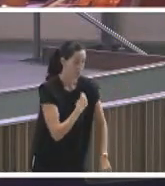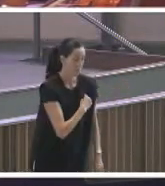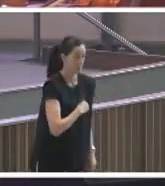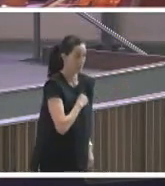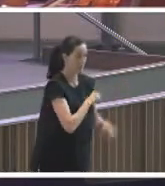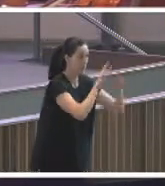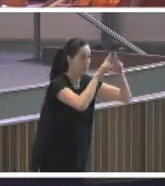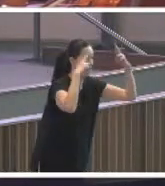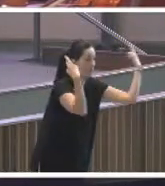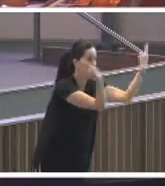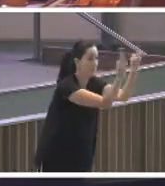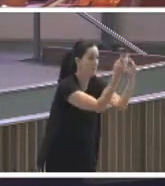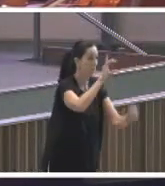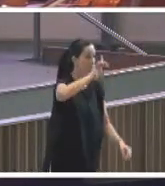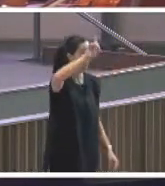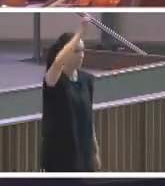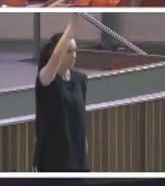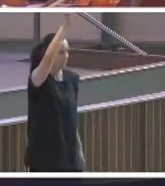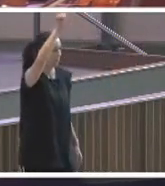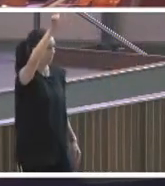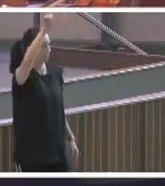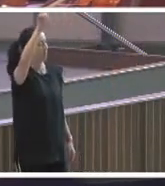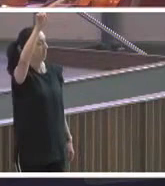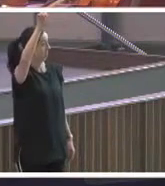de Deus.